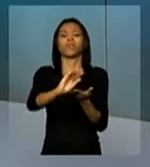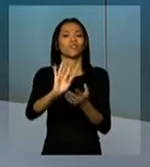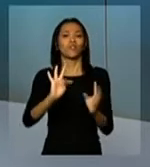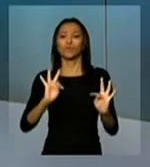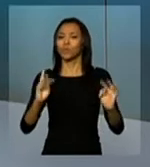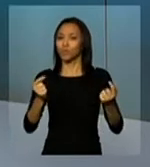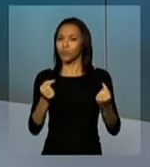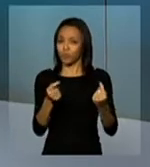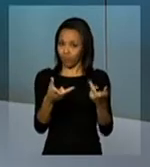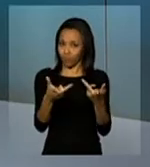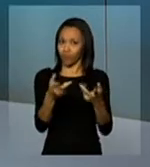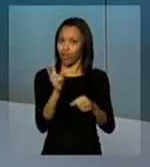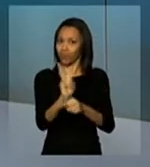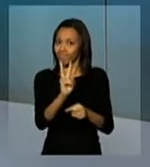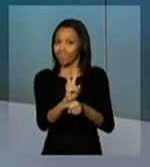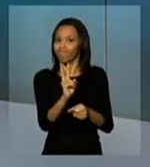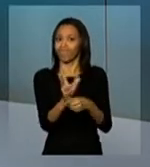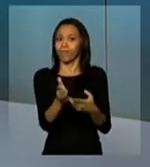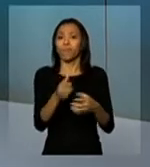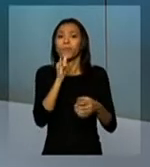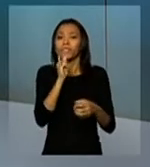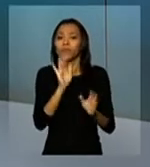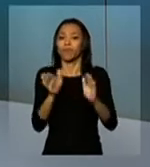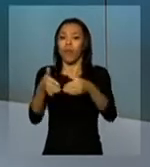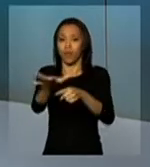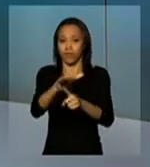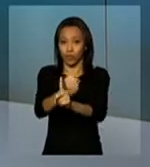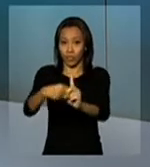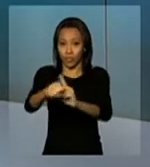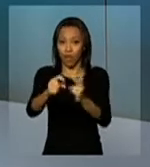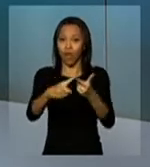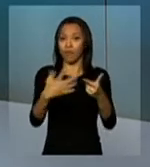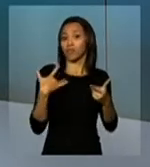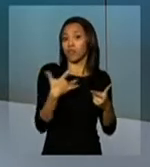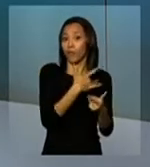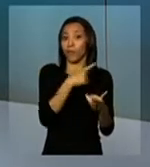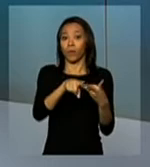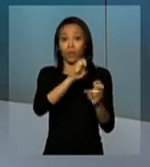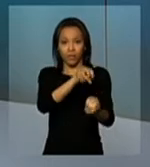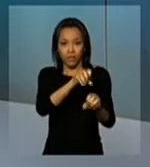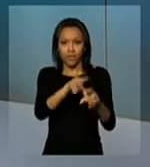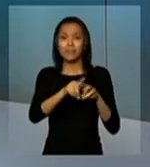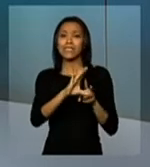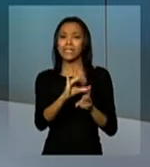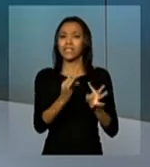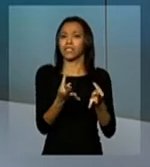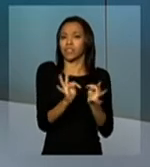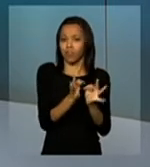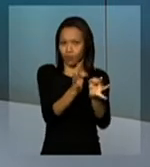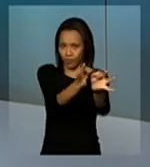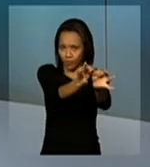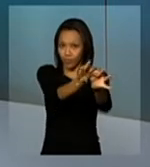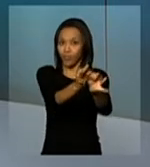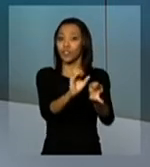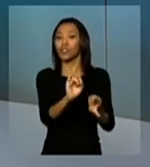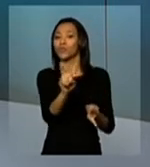integralmente preservados, como nas áreas social, de saúde, educação, ciência,